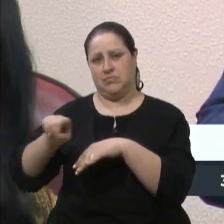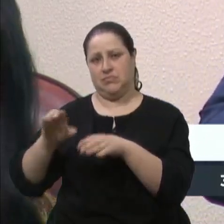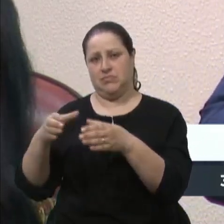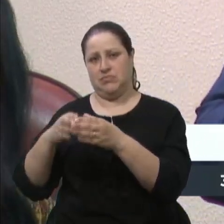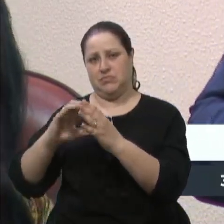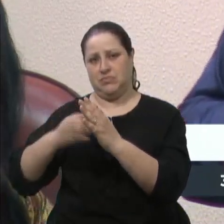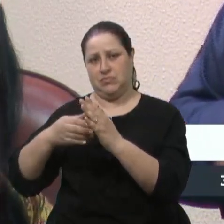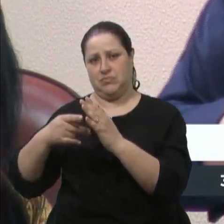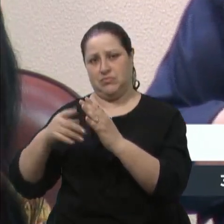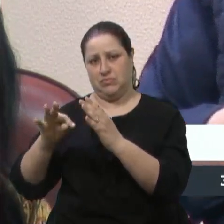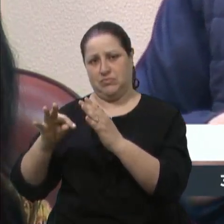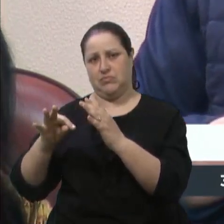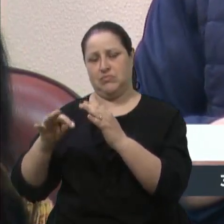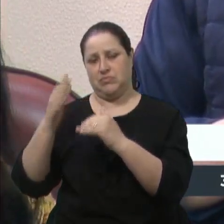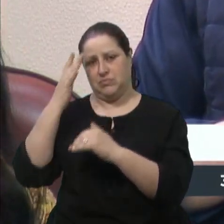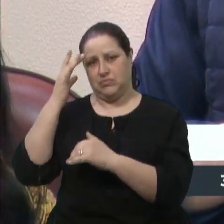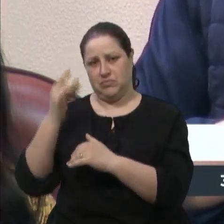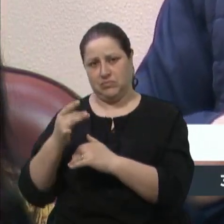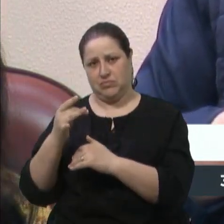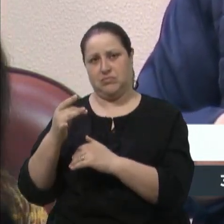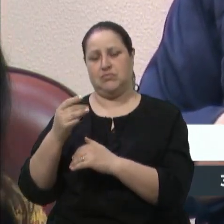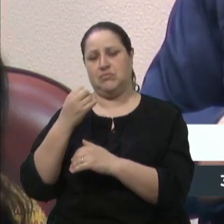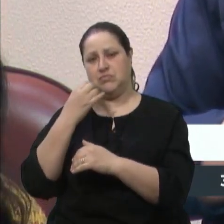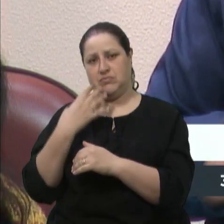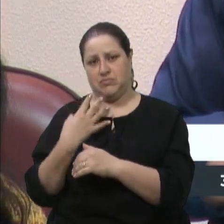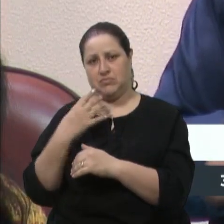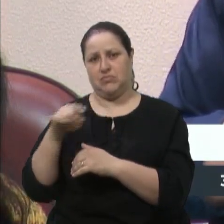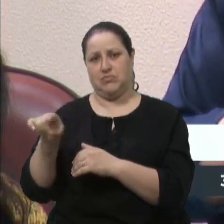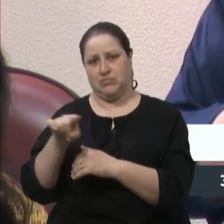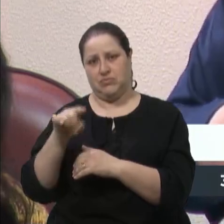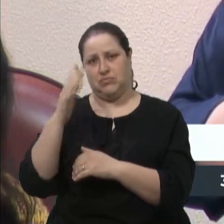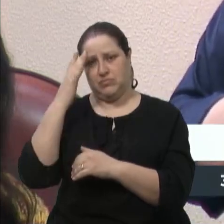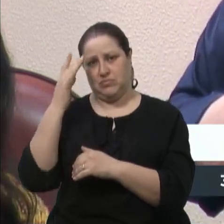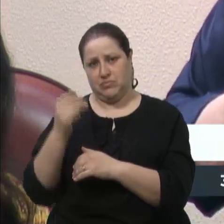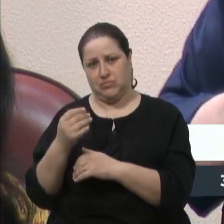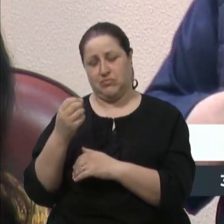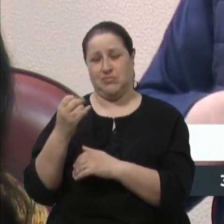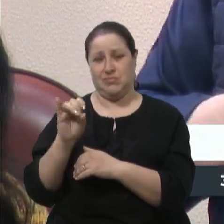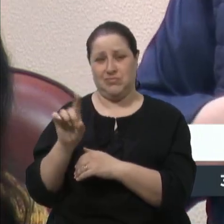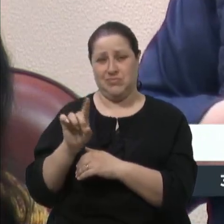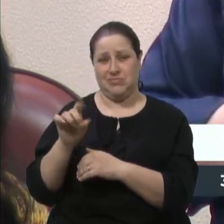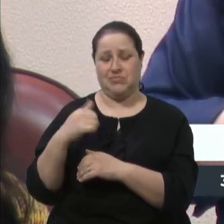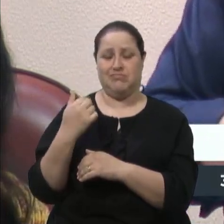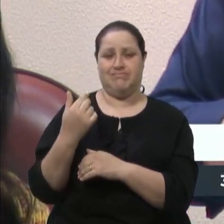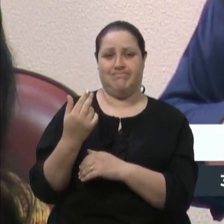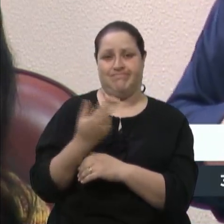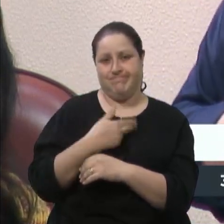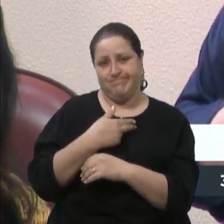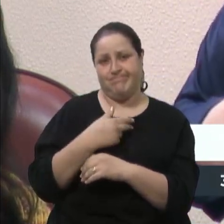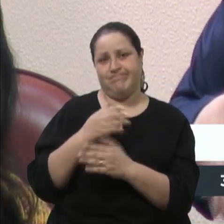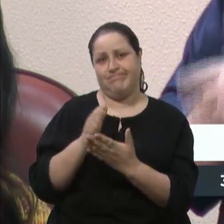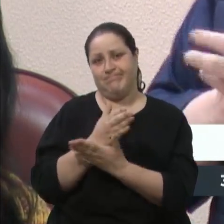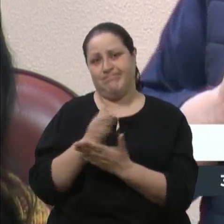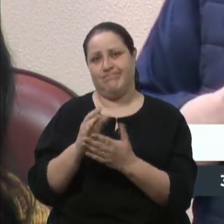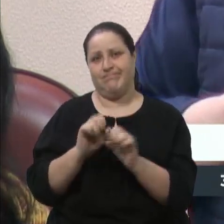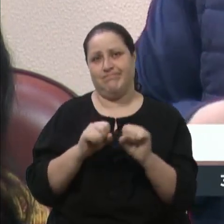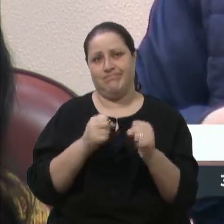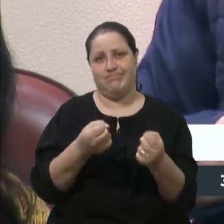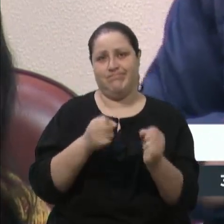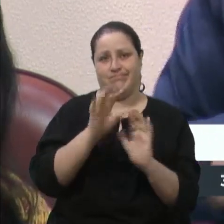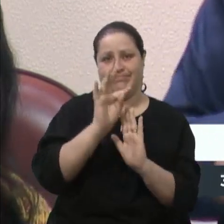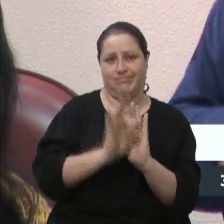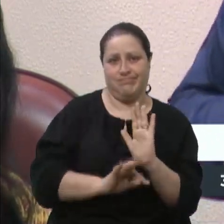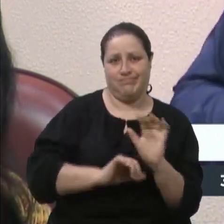PT, teve esse entendimento e bom que teve, senão nós estaríamos aqui talvez defendendo emenda, ou votando emenda,